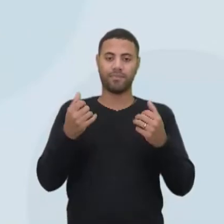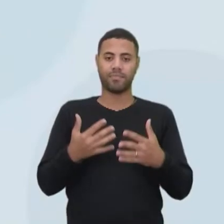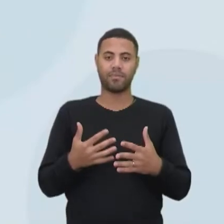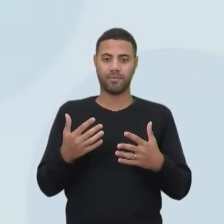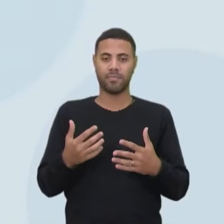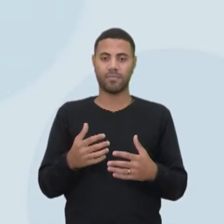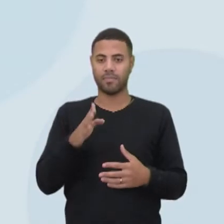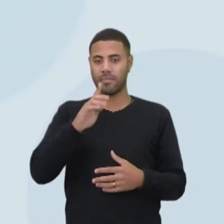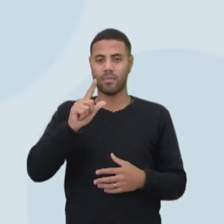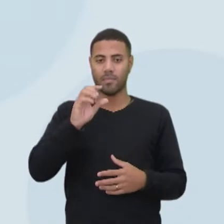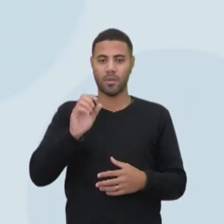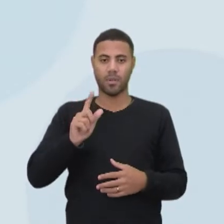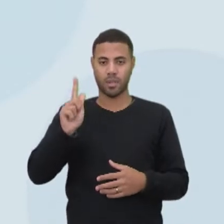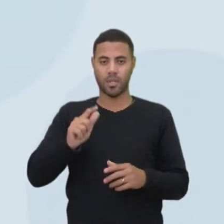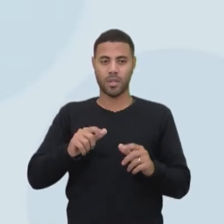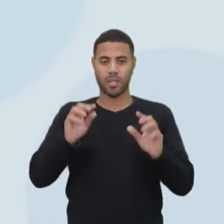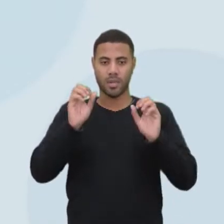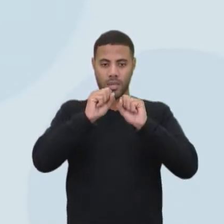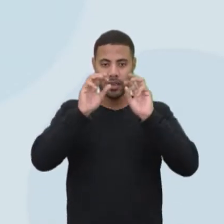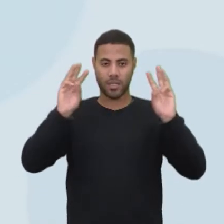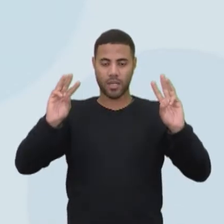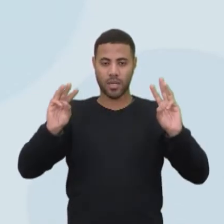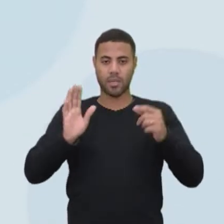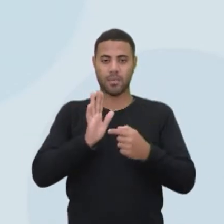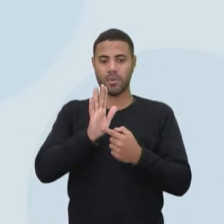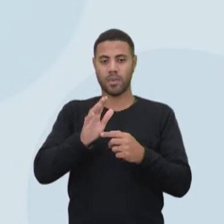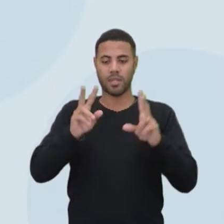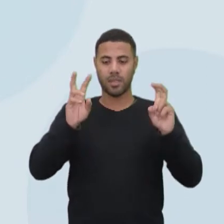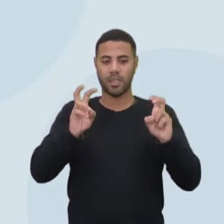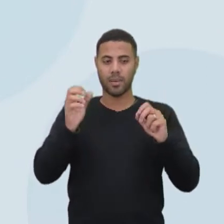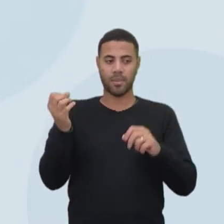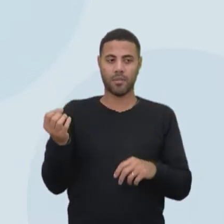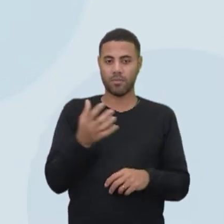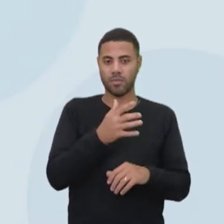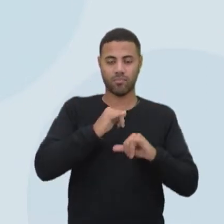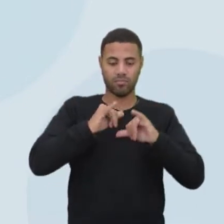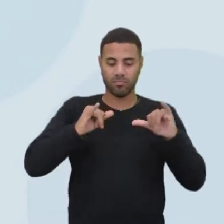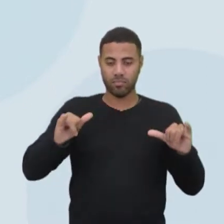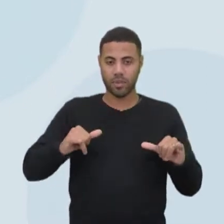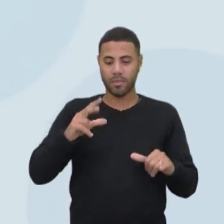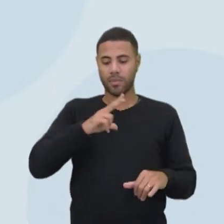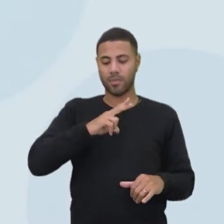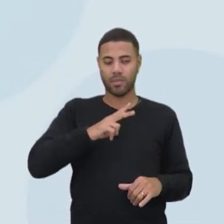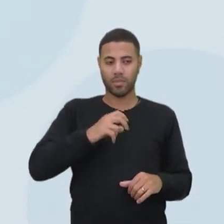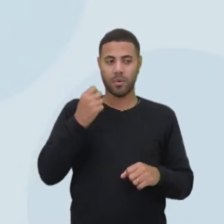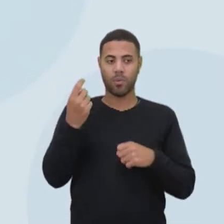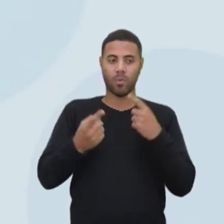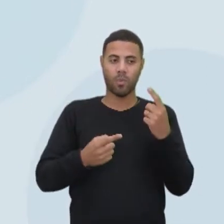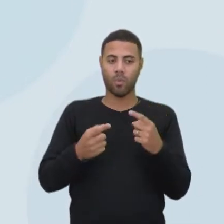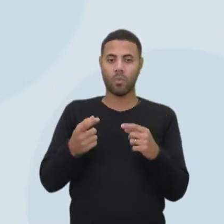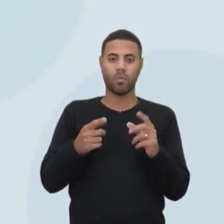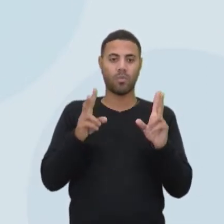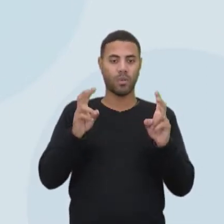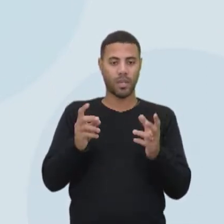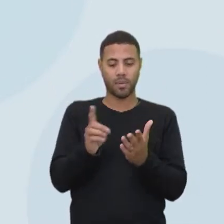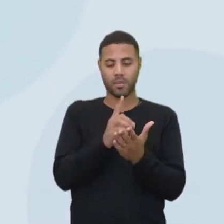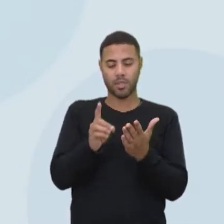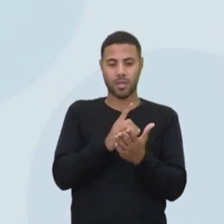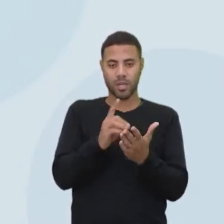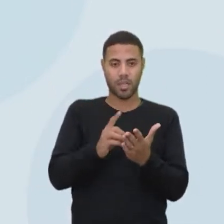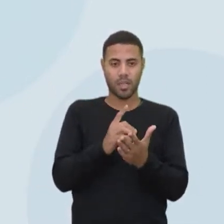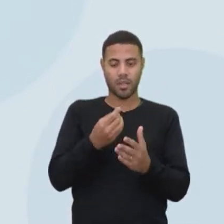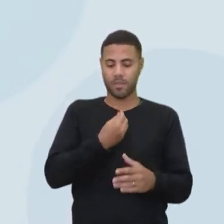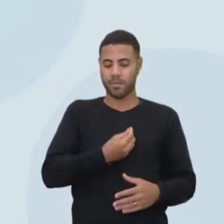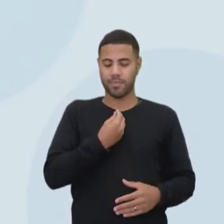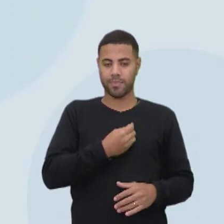blogs fornecem comentários ou notícias sobre um assunto em particular. Outros funcionam mais como diários online. Um